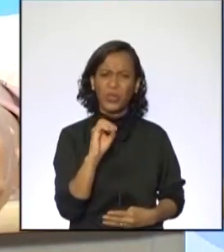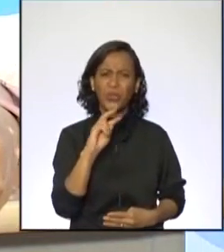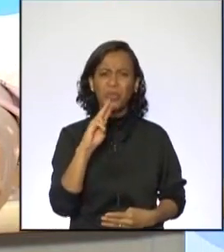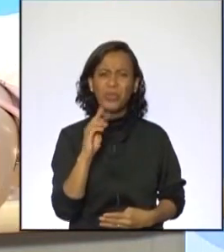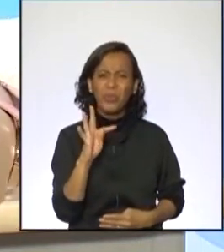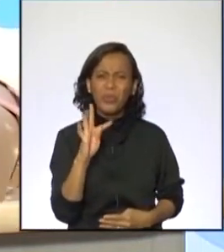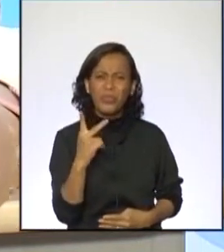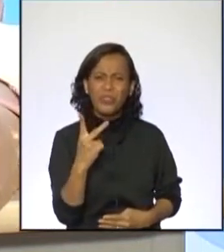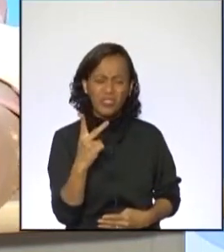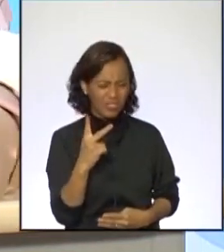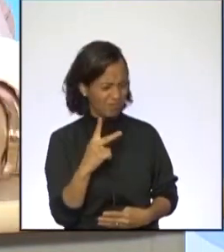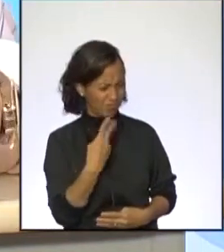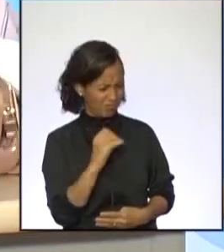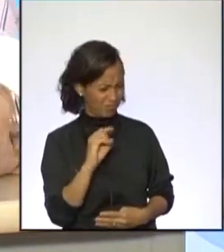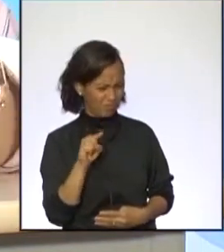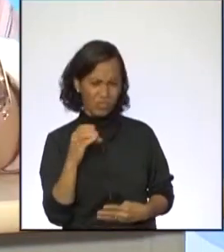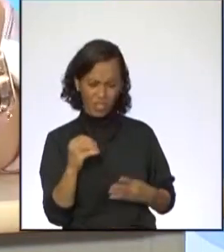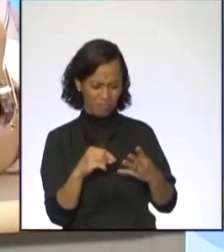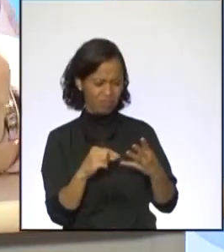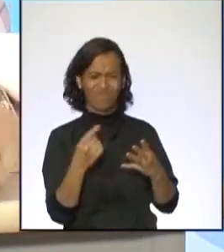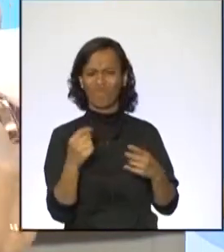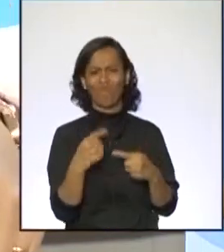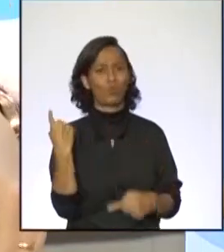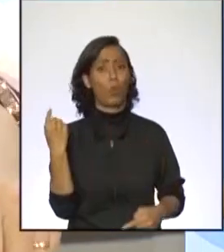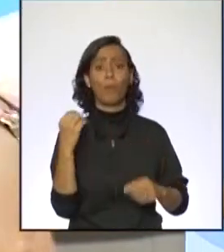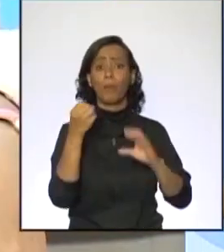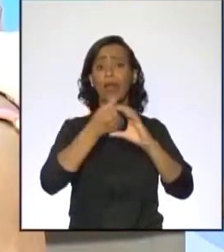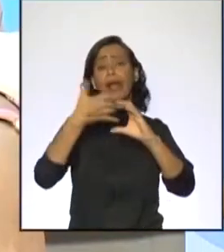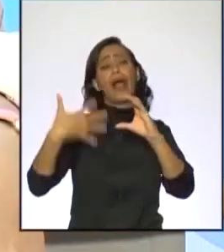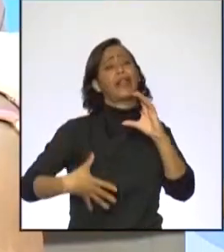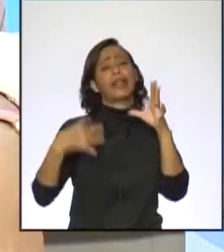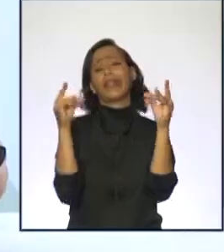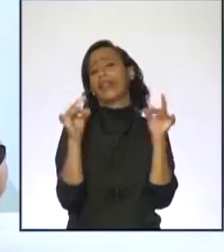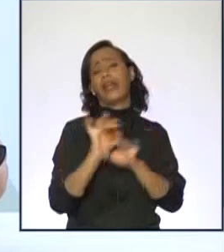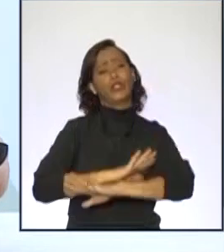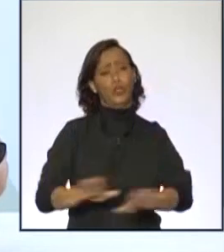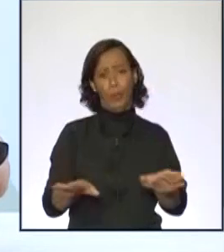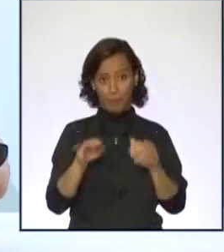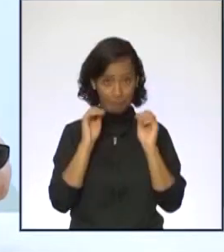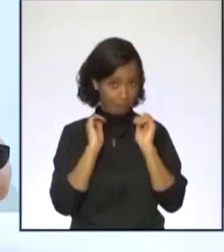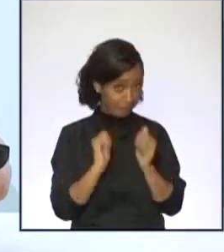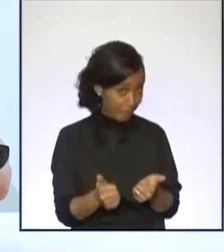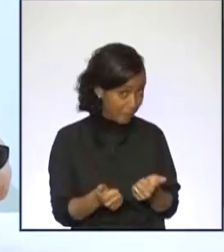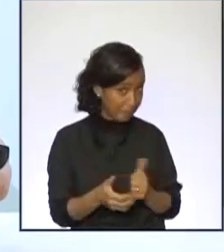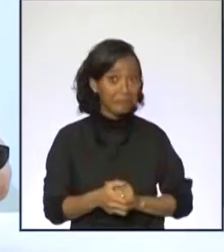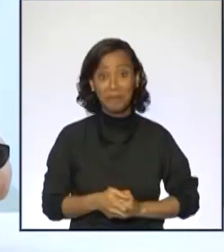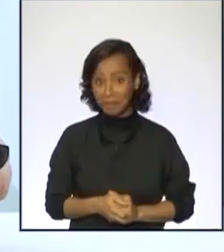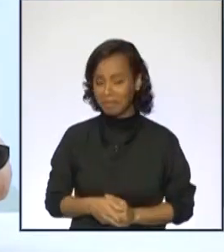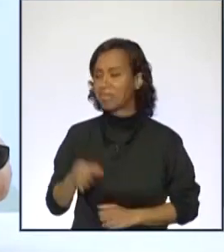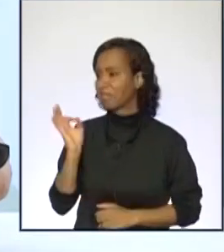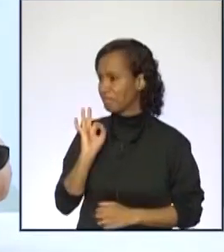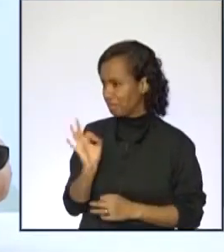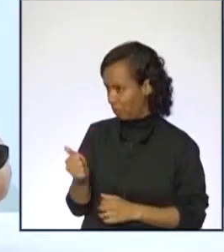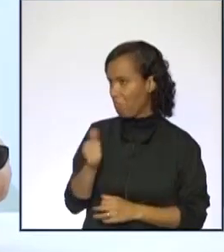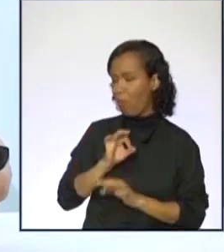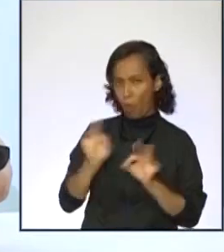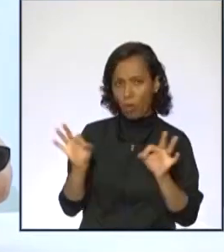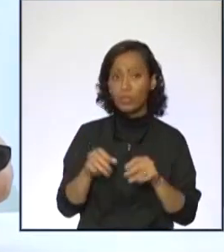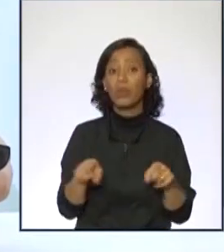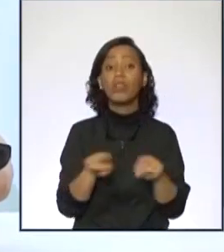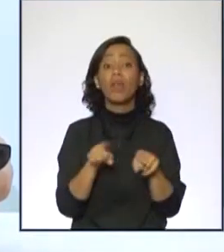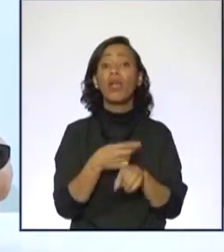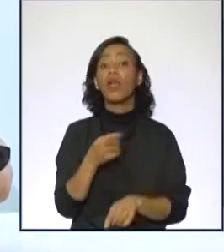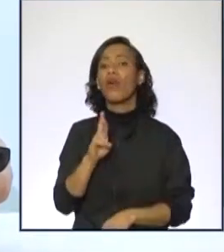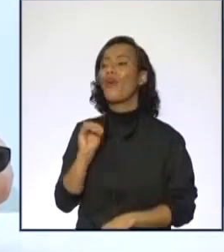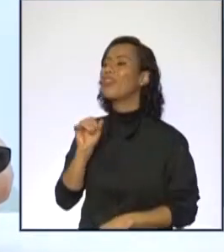produto. Uma das características, mas não a finalidade. Perfeito, ok? Então, depois você dá uma olhadinha aí pra gente, Roseli,